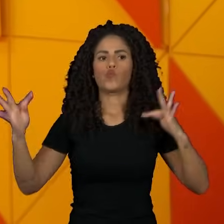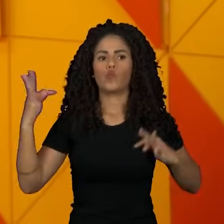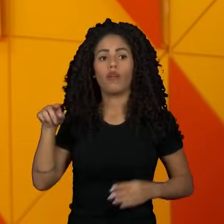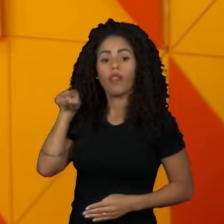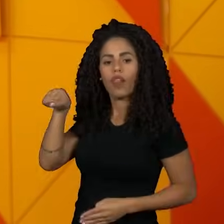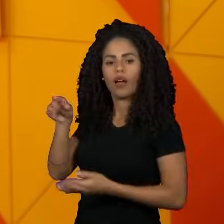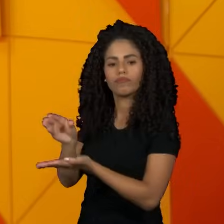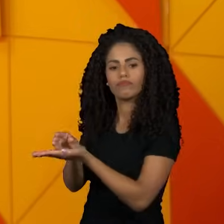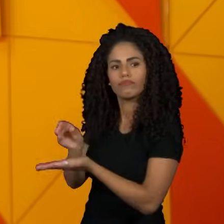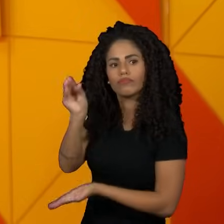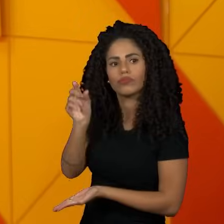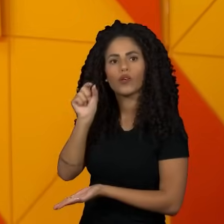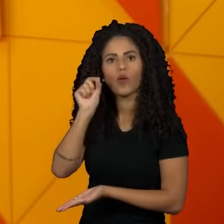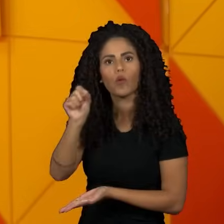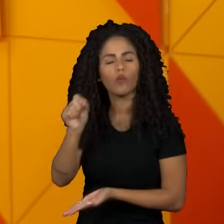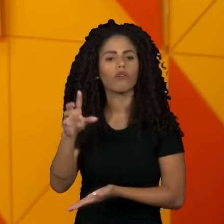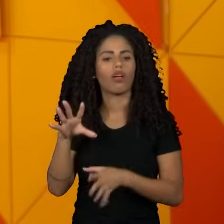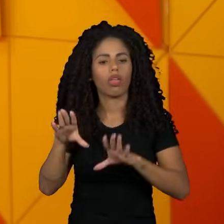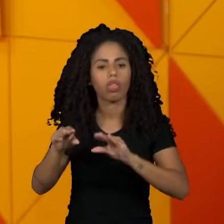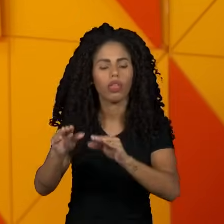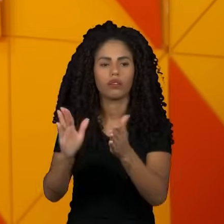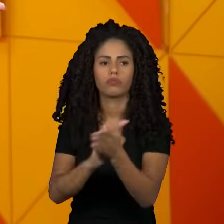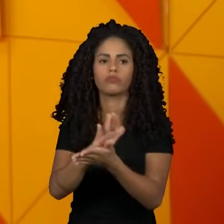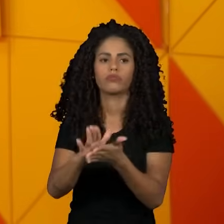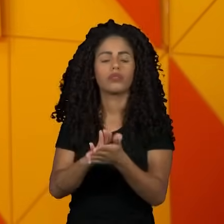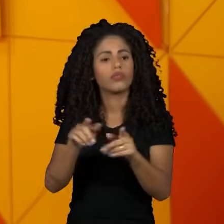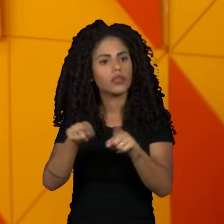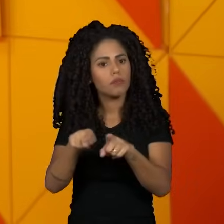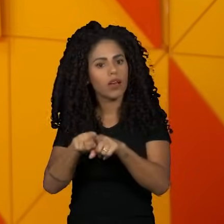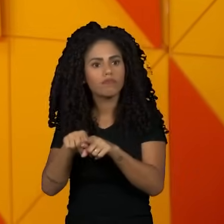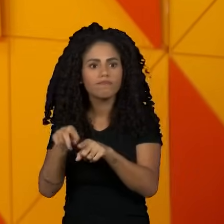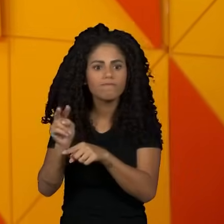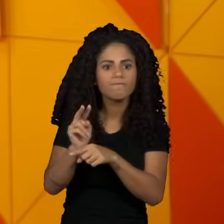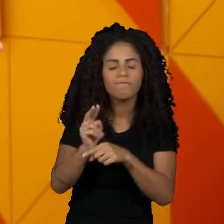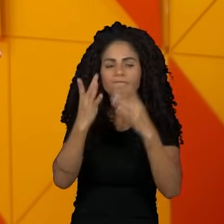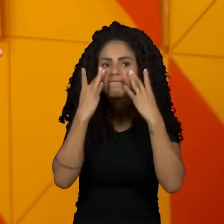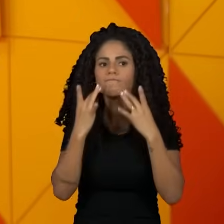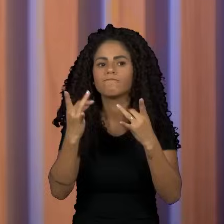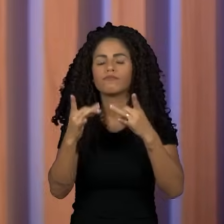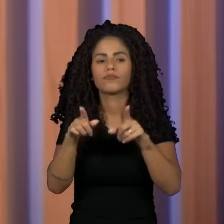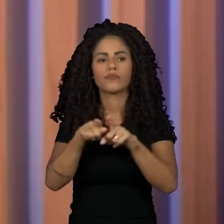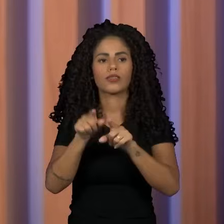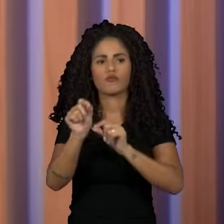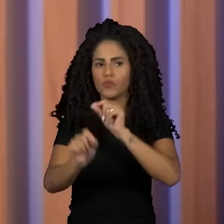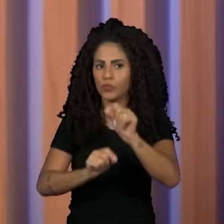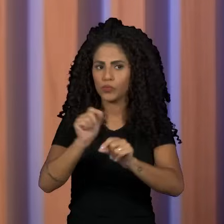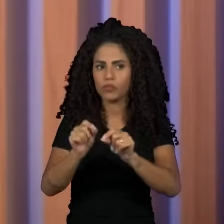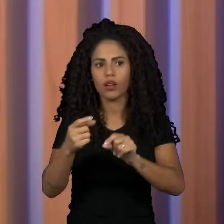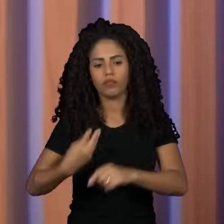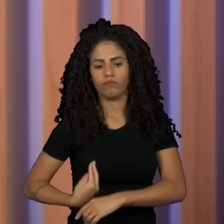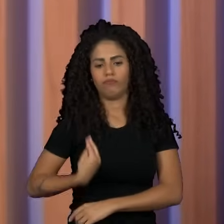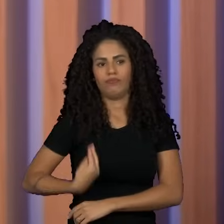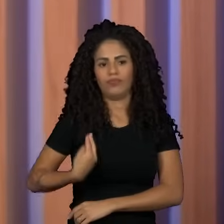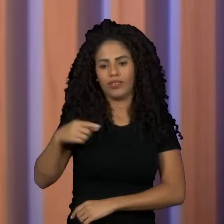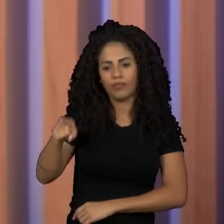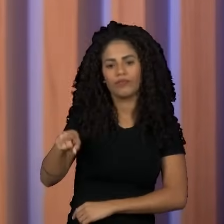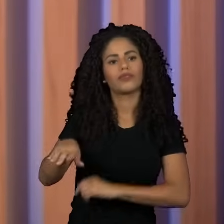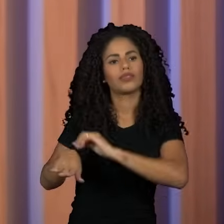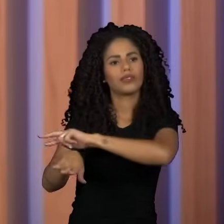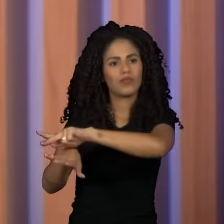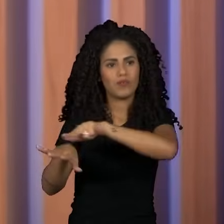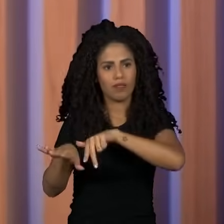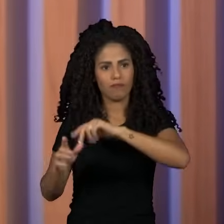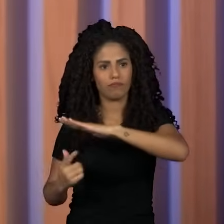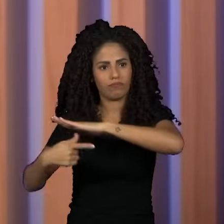Fernando de Noronha não seja predatório. E ainda assim a gente está interferindo na vida dos golfinhos. É isso